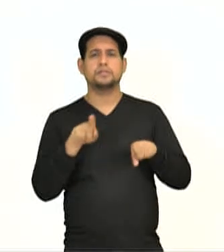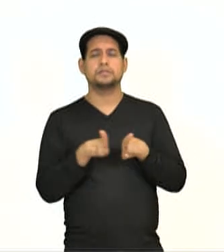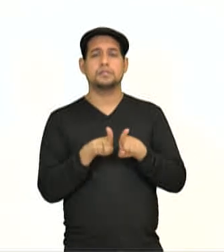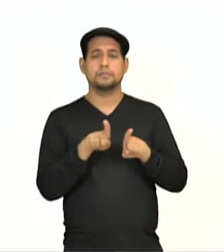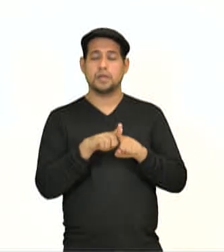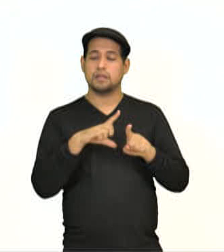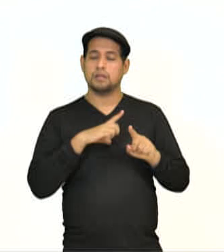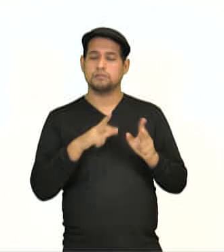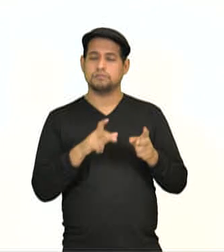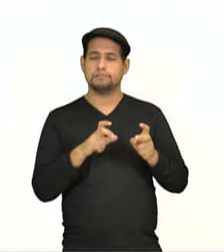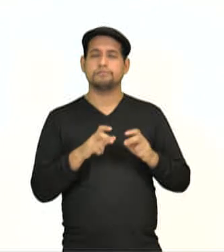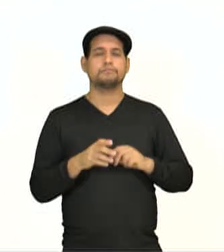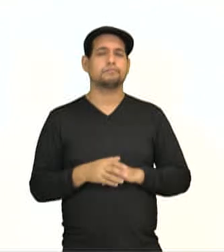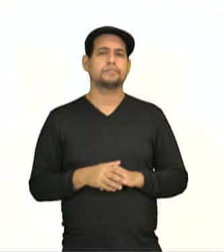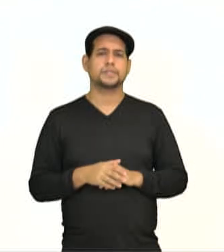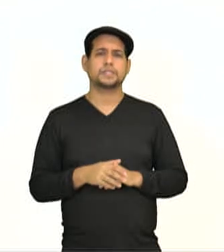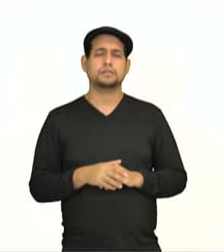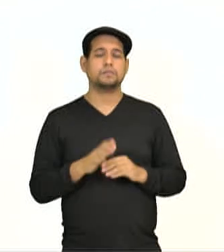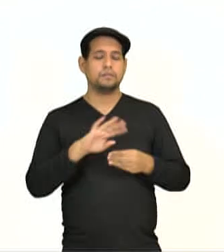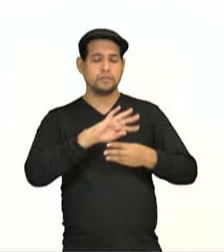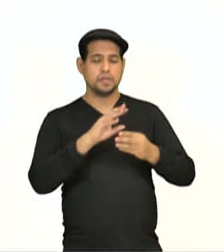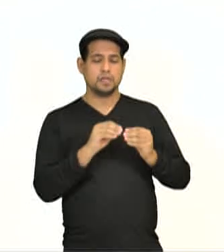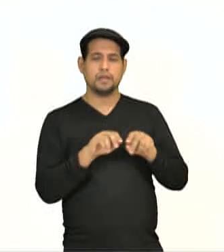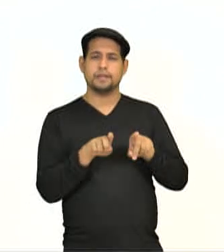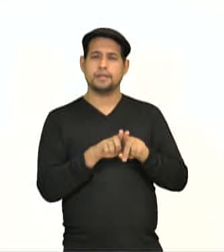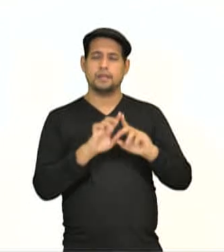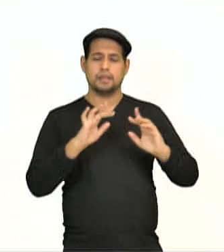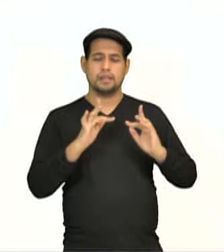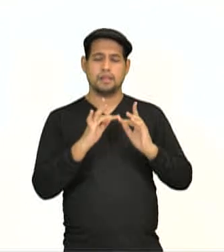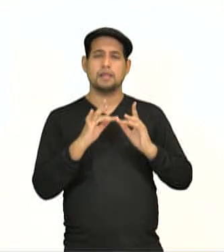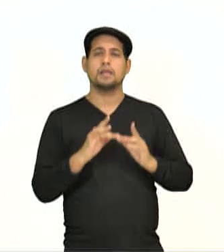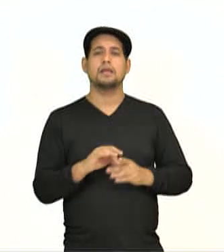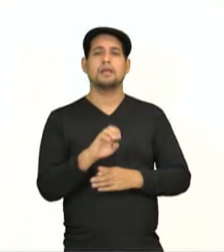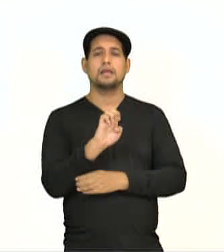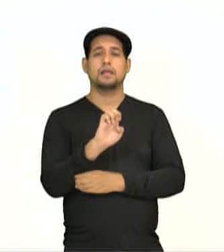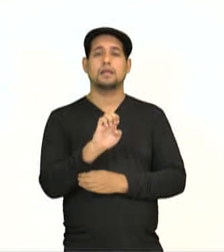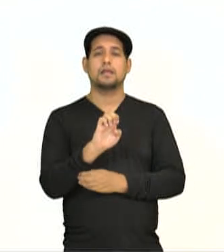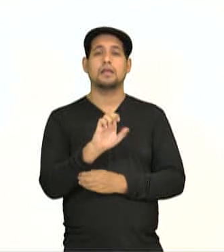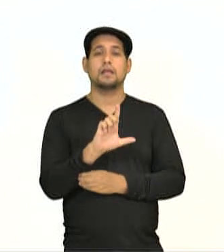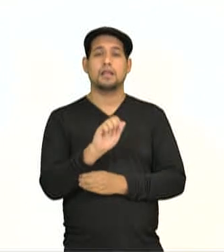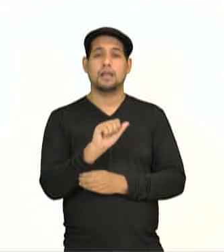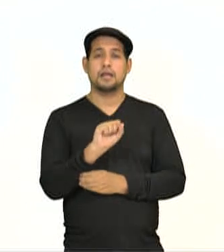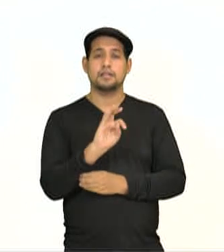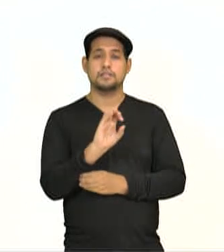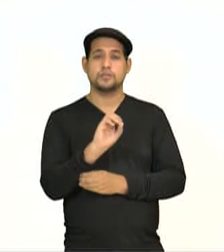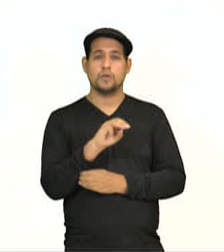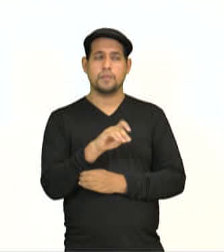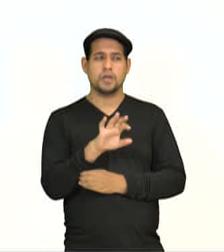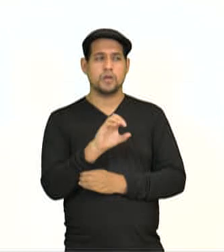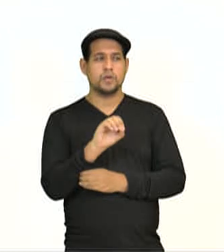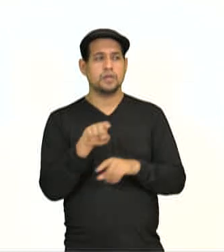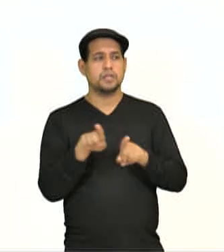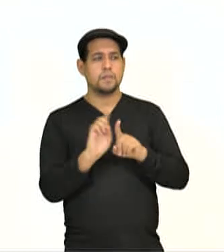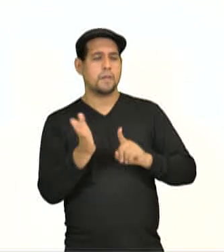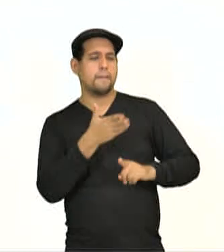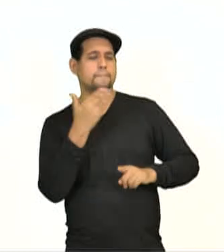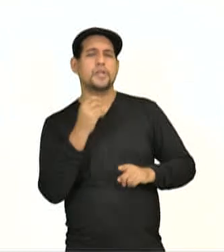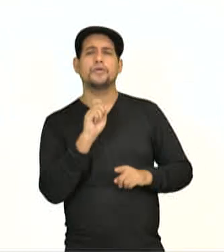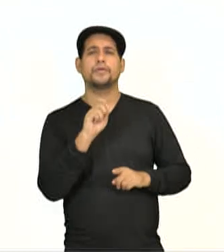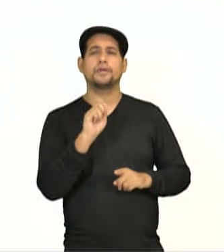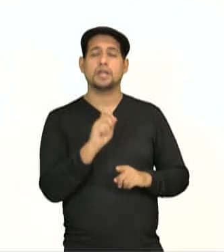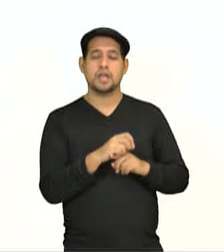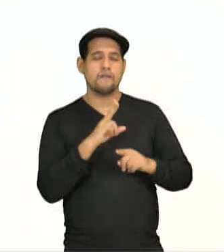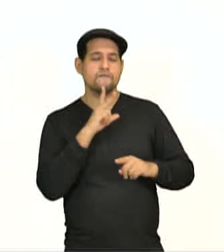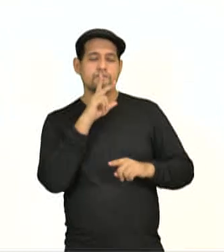suas propriedades, como aditivo em elastômeros do tipo EPDM, para melhorar